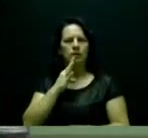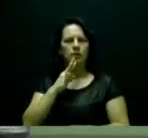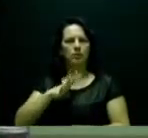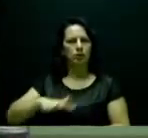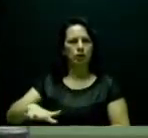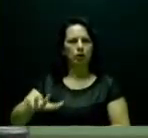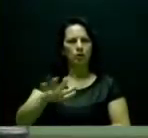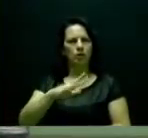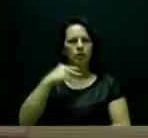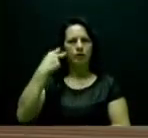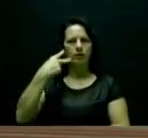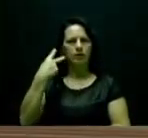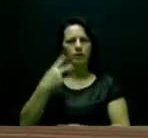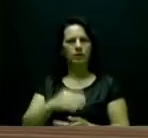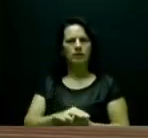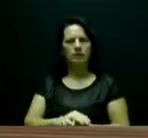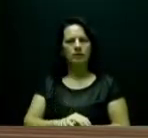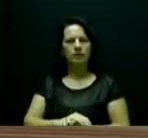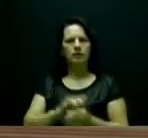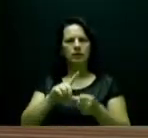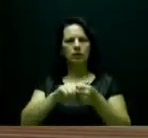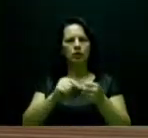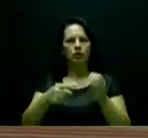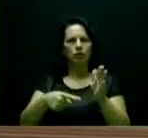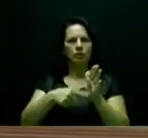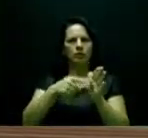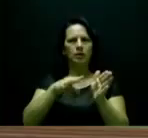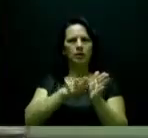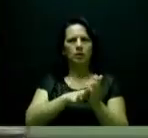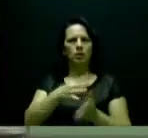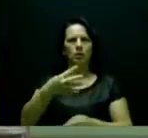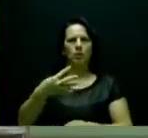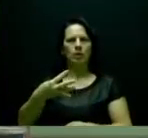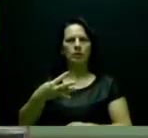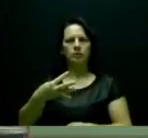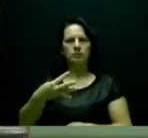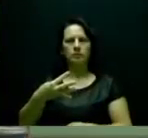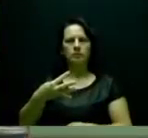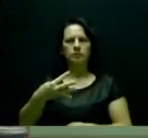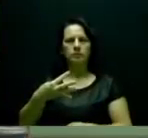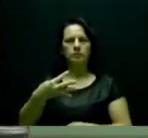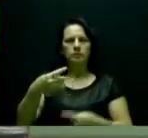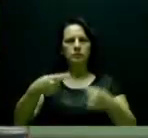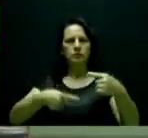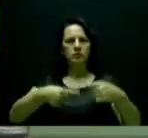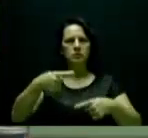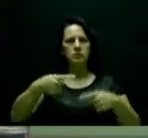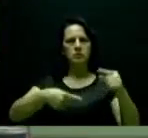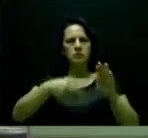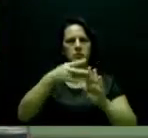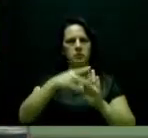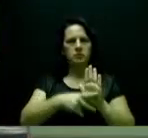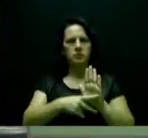do plenário. Artigo 1º ao 4º. Em discussão.